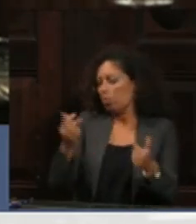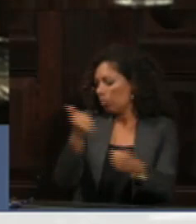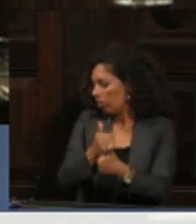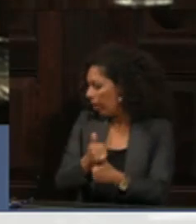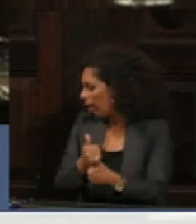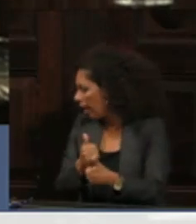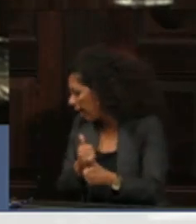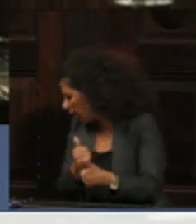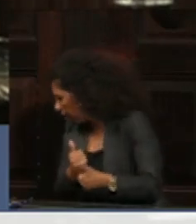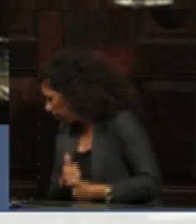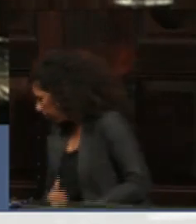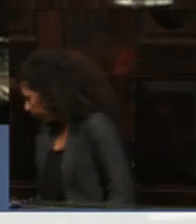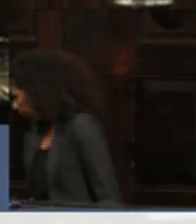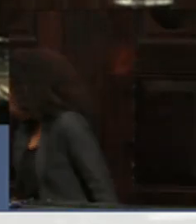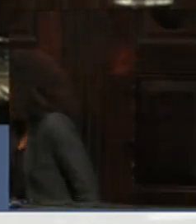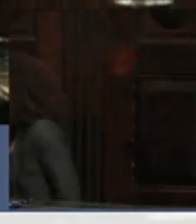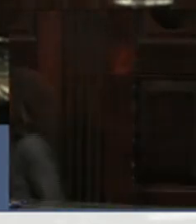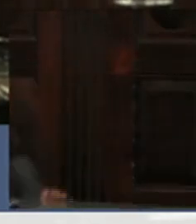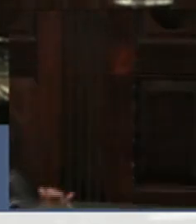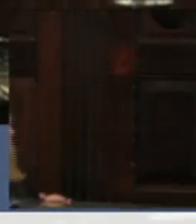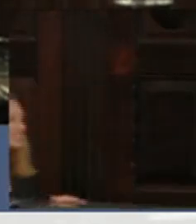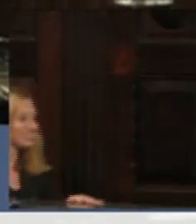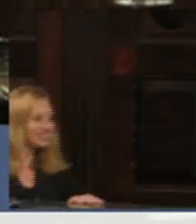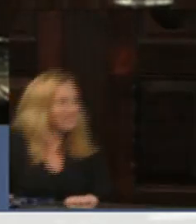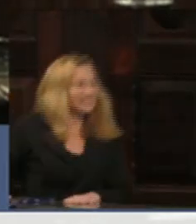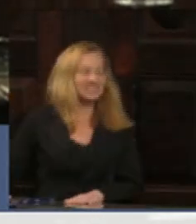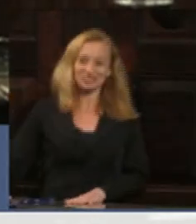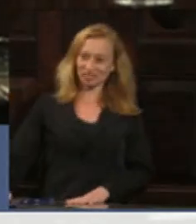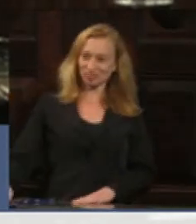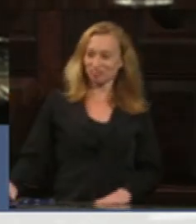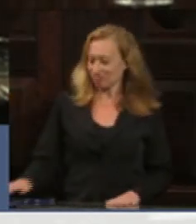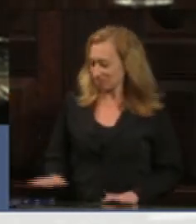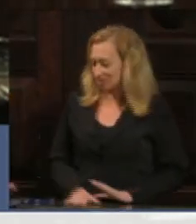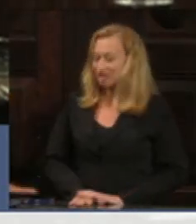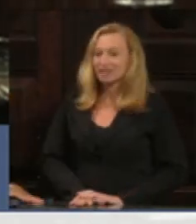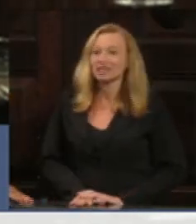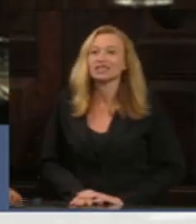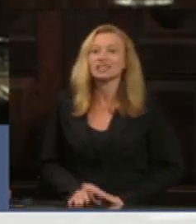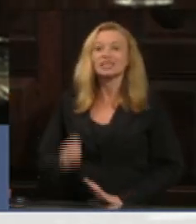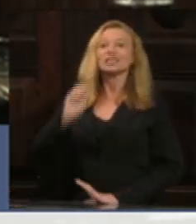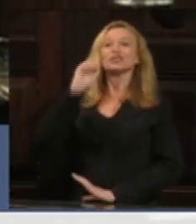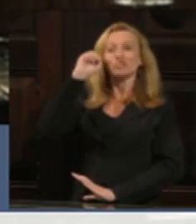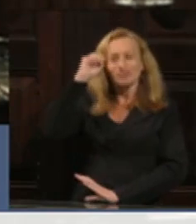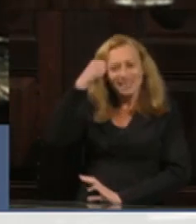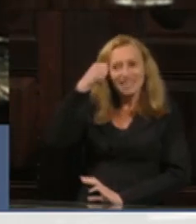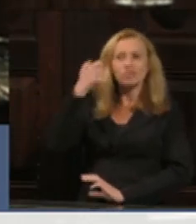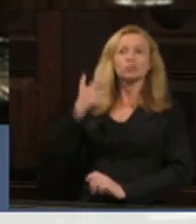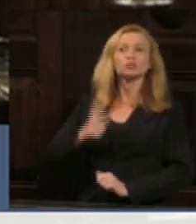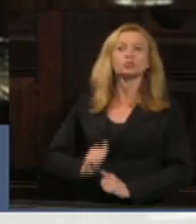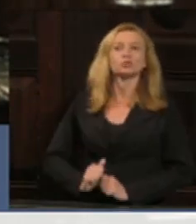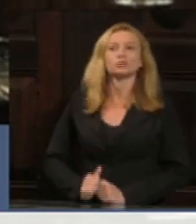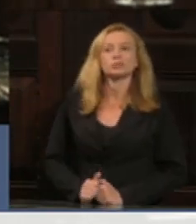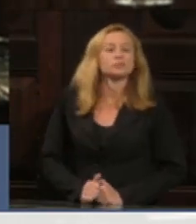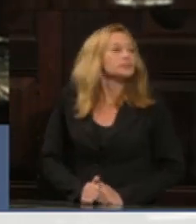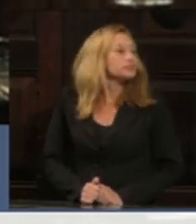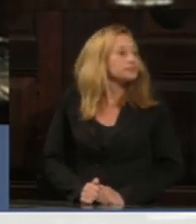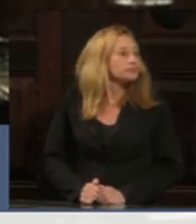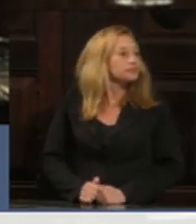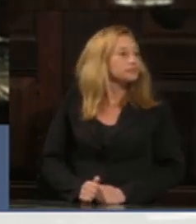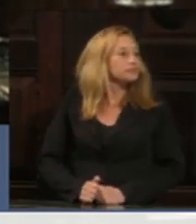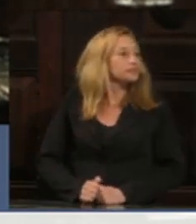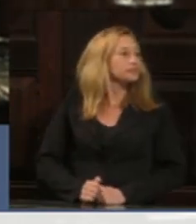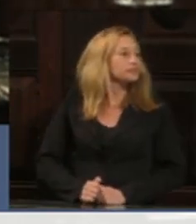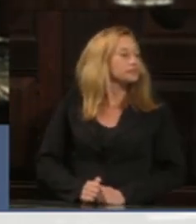porque seus corpos são negros e são o elemento padrão